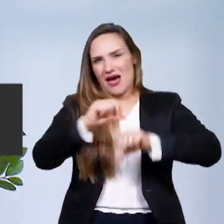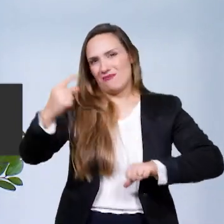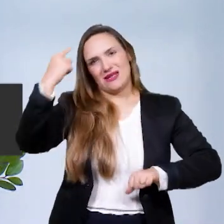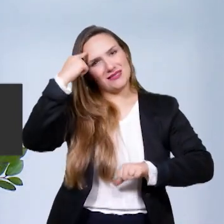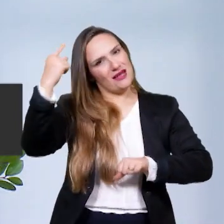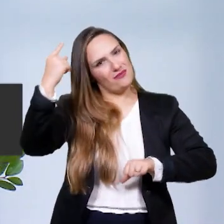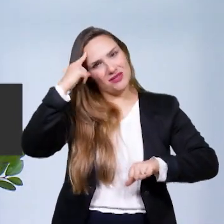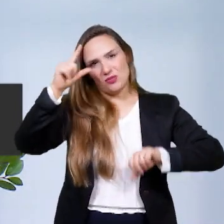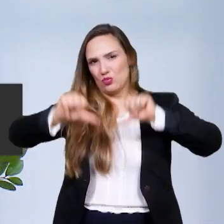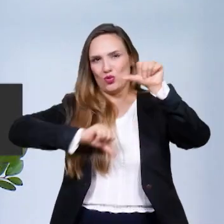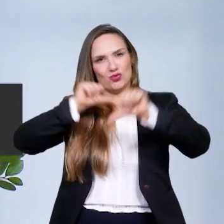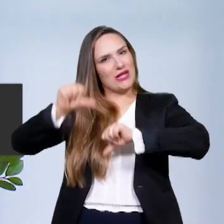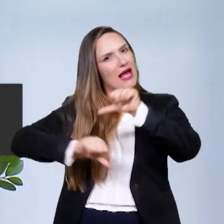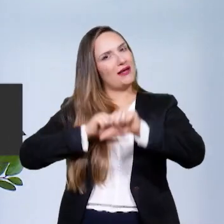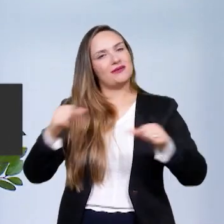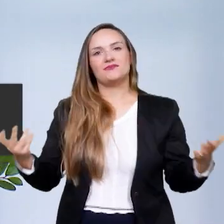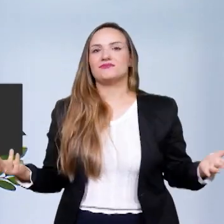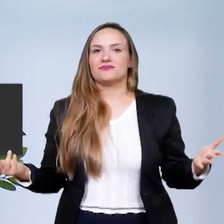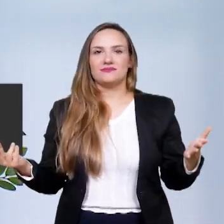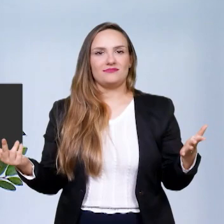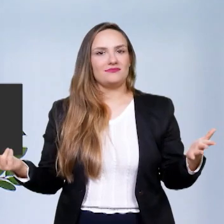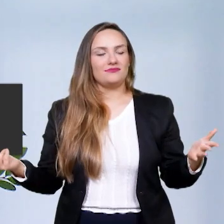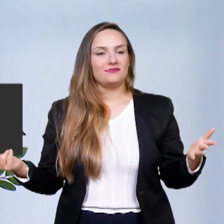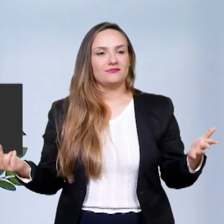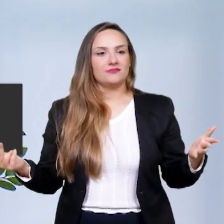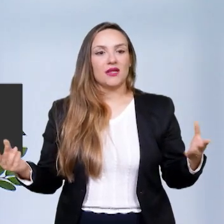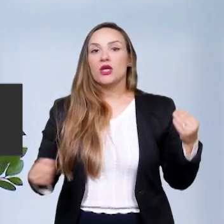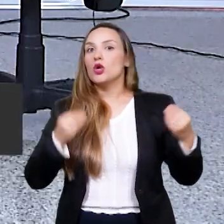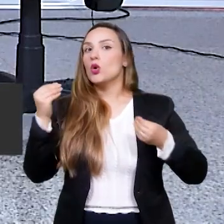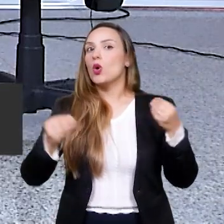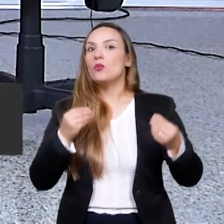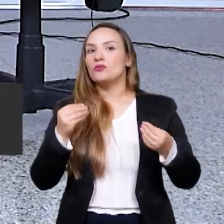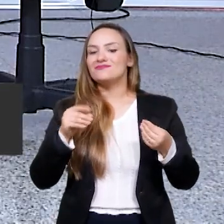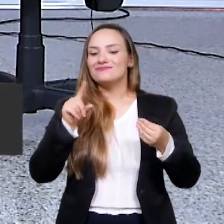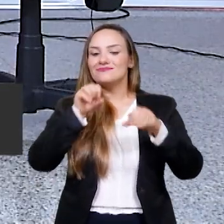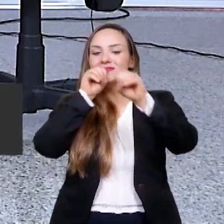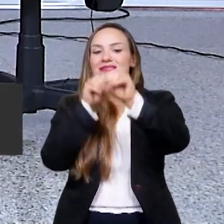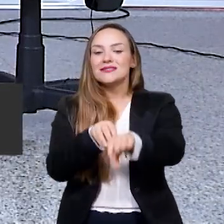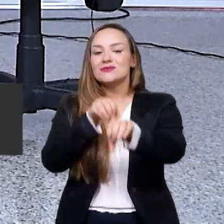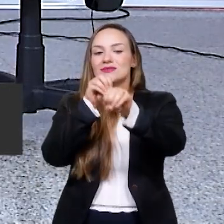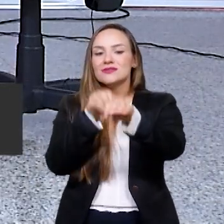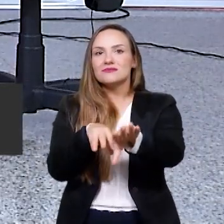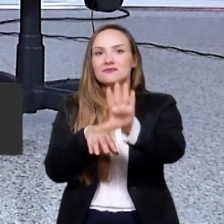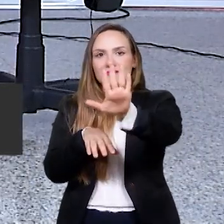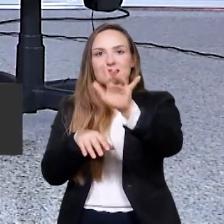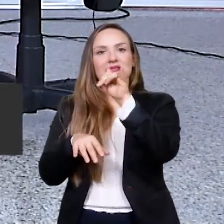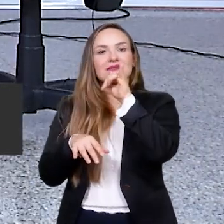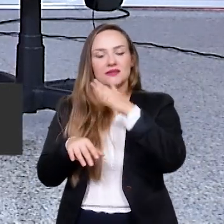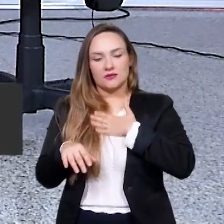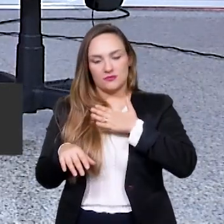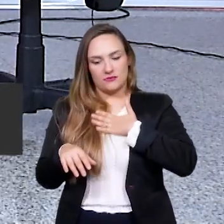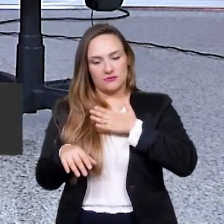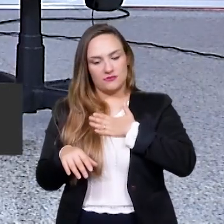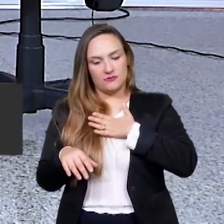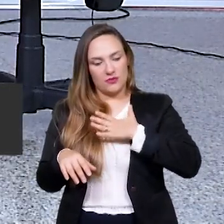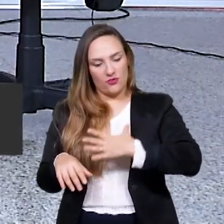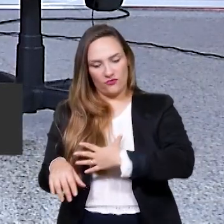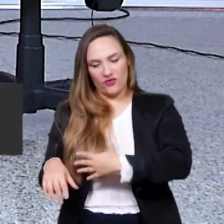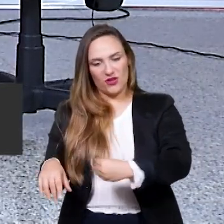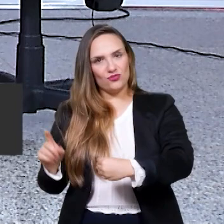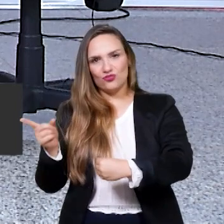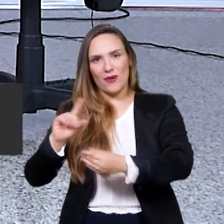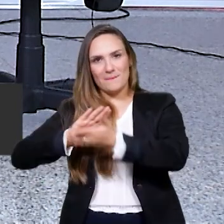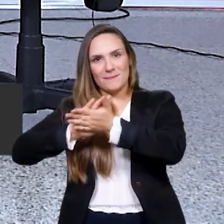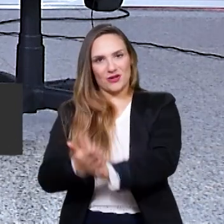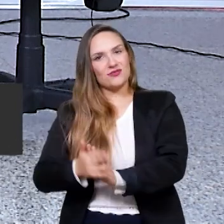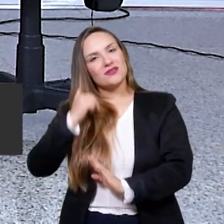E a mudança vem por meio da educação, você falou isso. O meu filho não vai nascer racista. O meu filho não vai nascer homofóbico. Isso